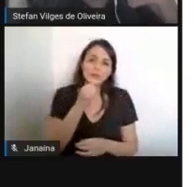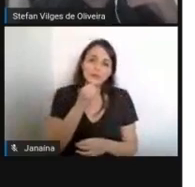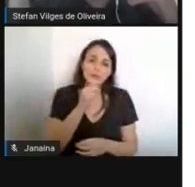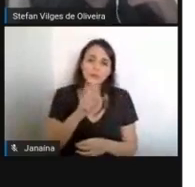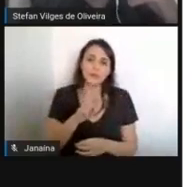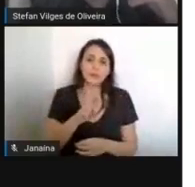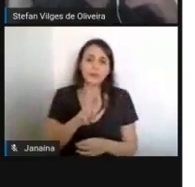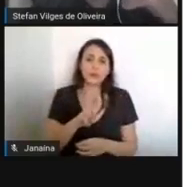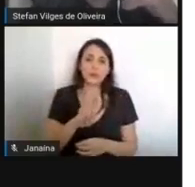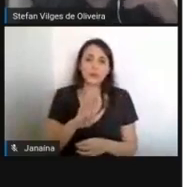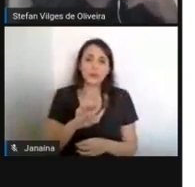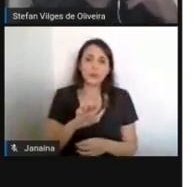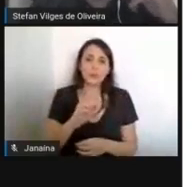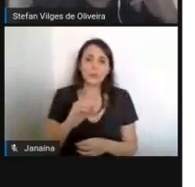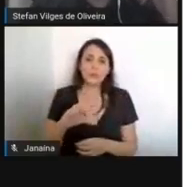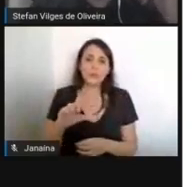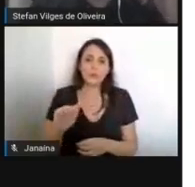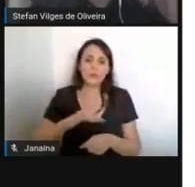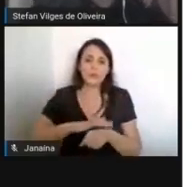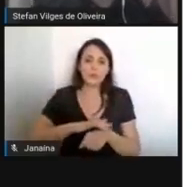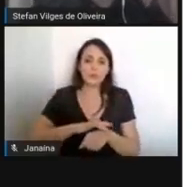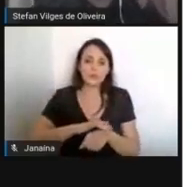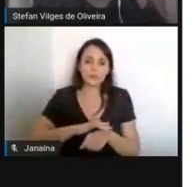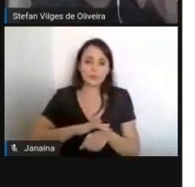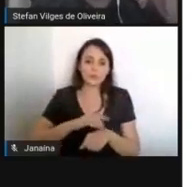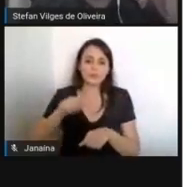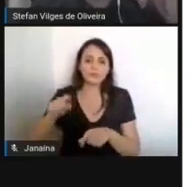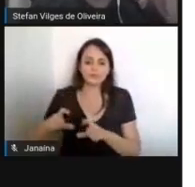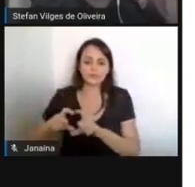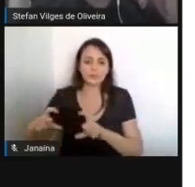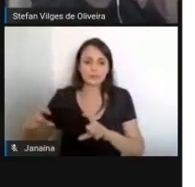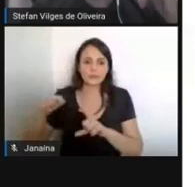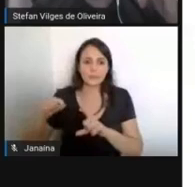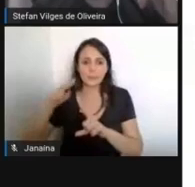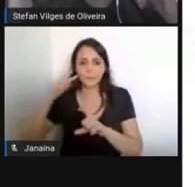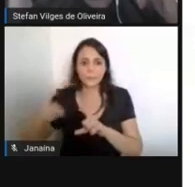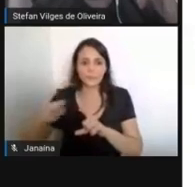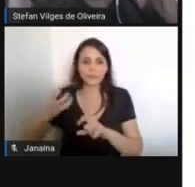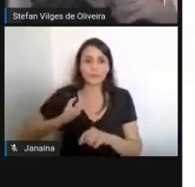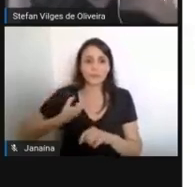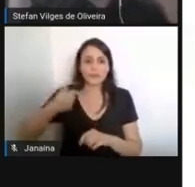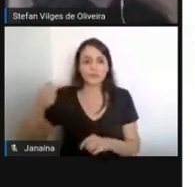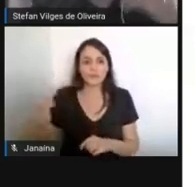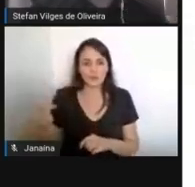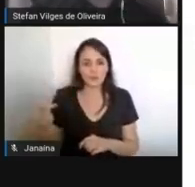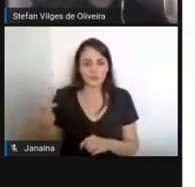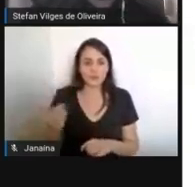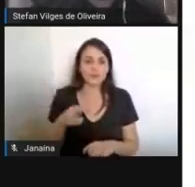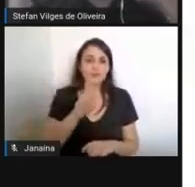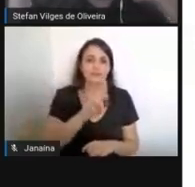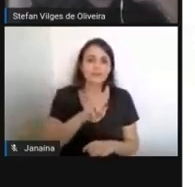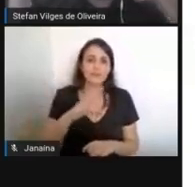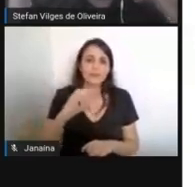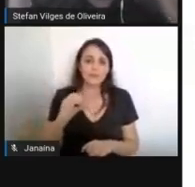na imagem no canto esquerdo inferior, a gente observa em torno de 7. E esse R0